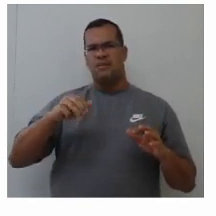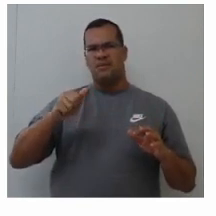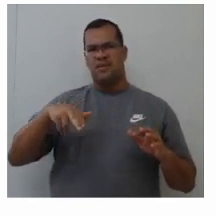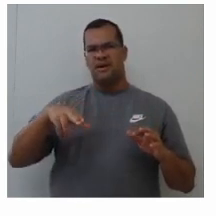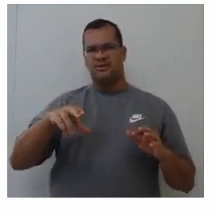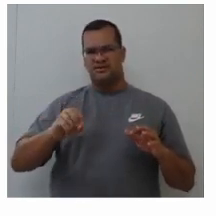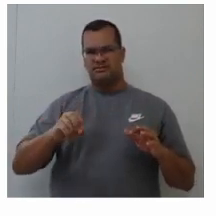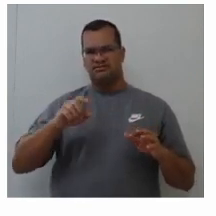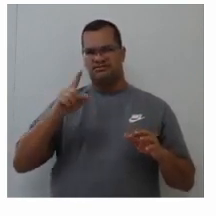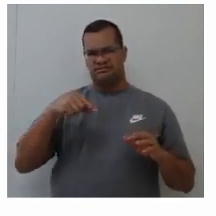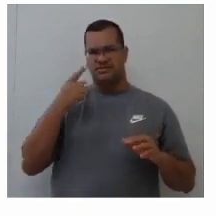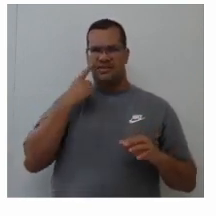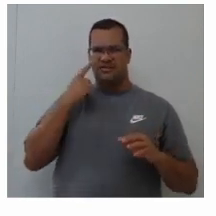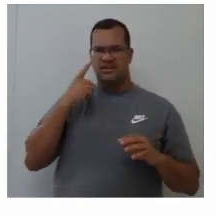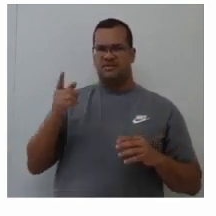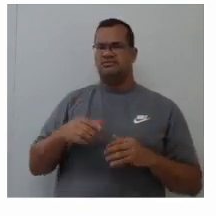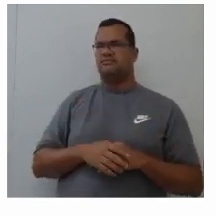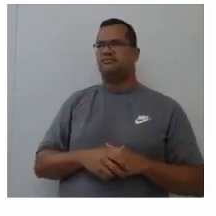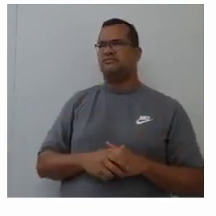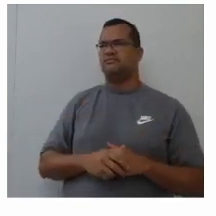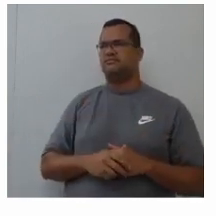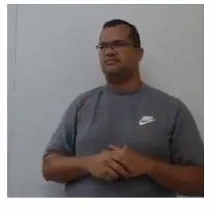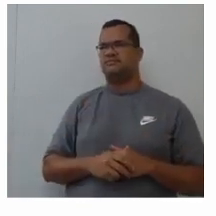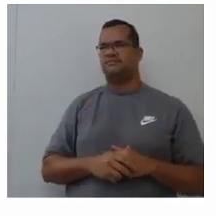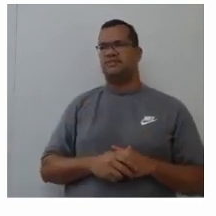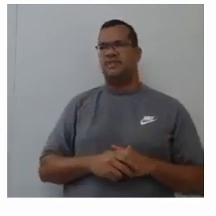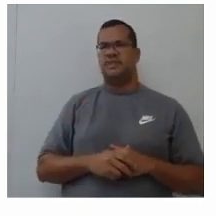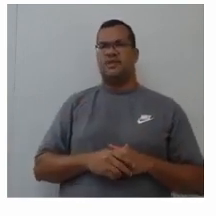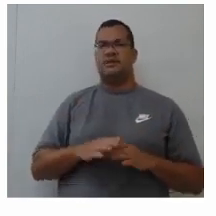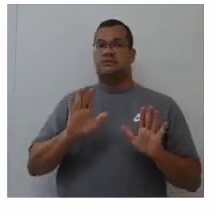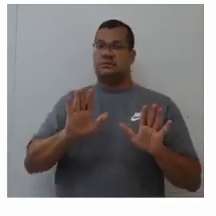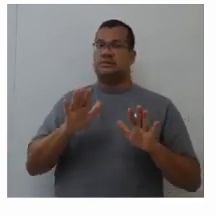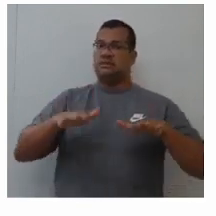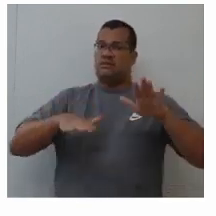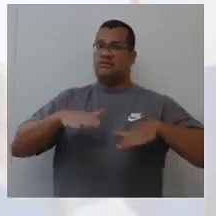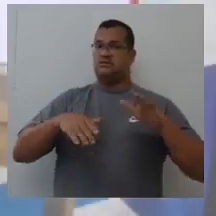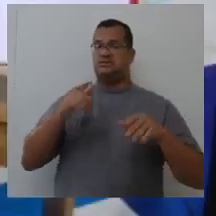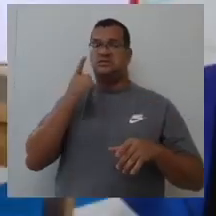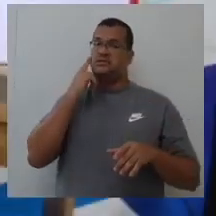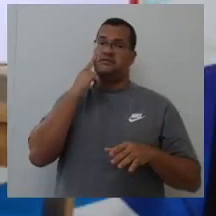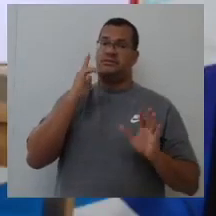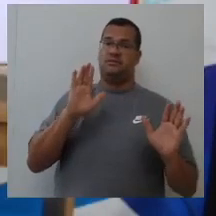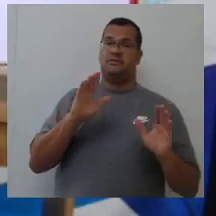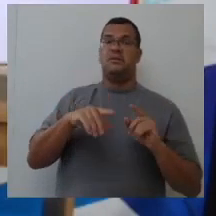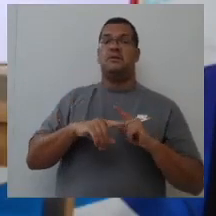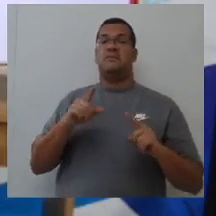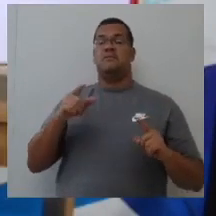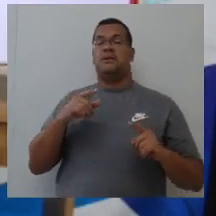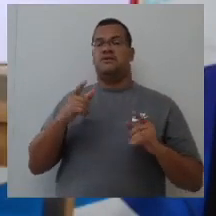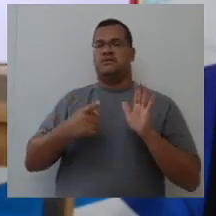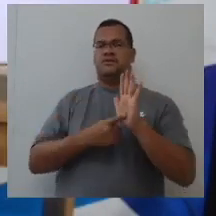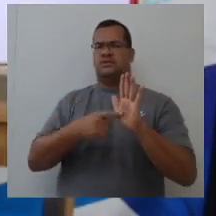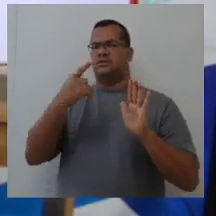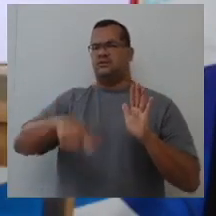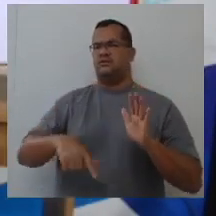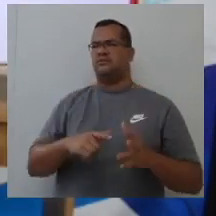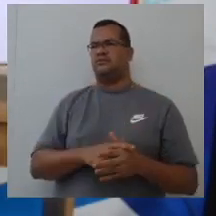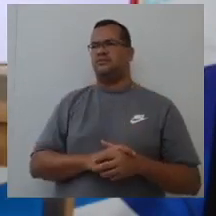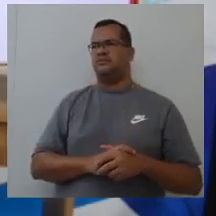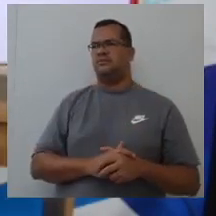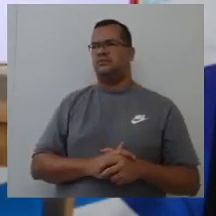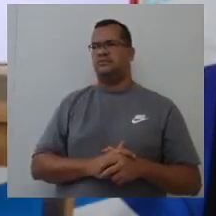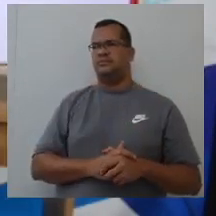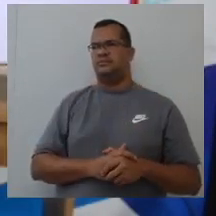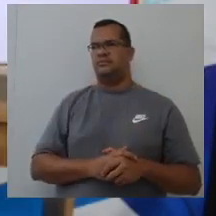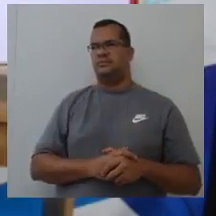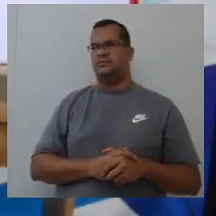Lembra? Vê. Vou mostrar para você uma coisa aqui. Não sei se você já viu isso, mas eu vou mostrar. Vê só, dá uma sacada aqui,